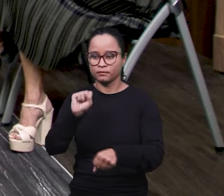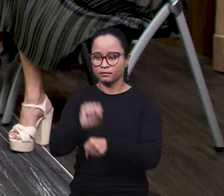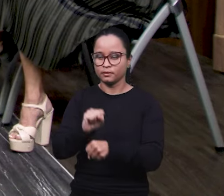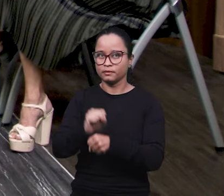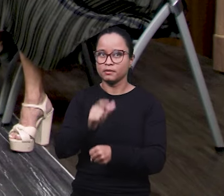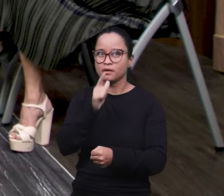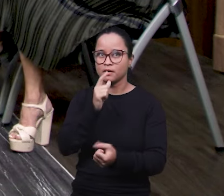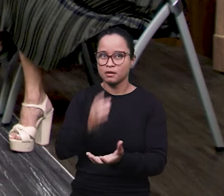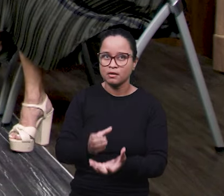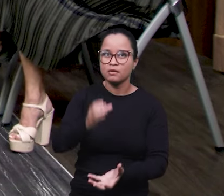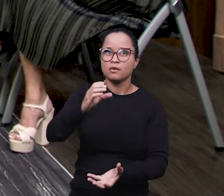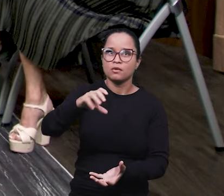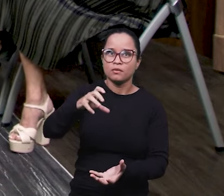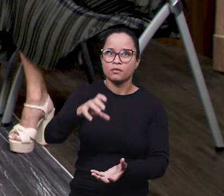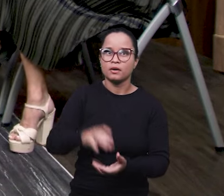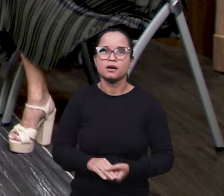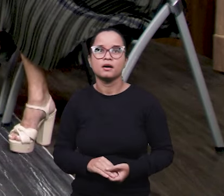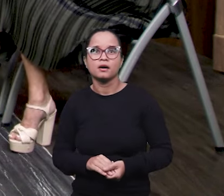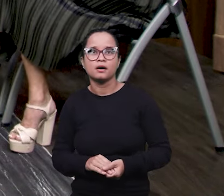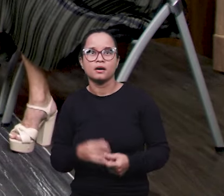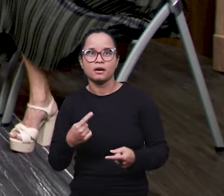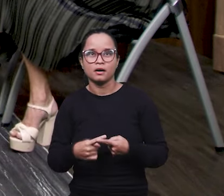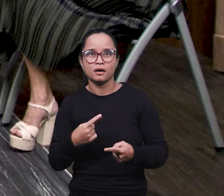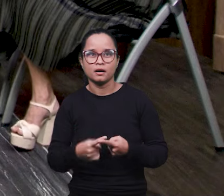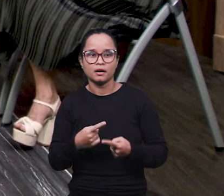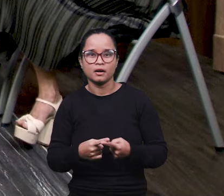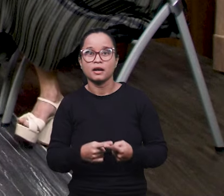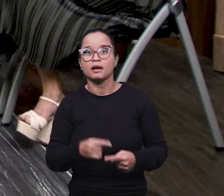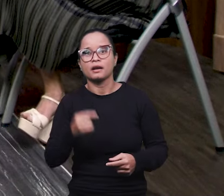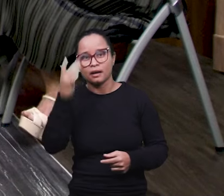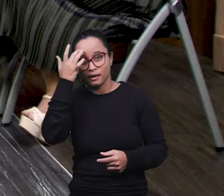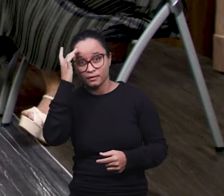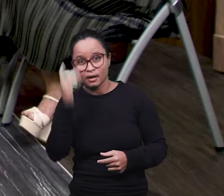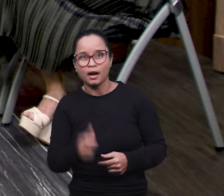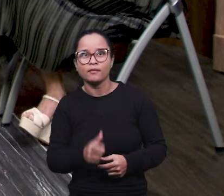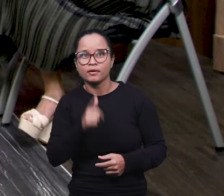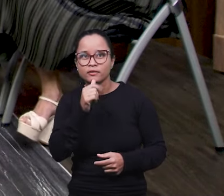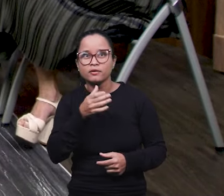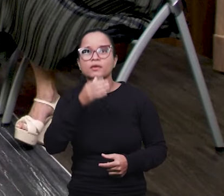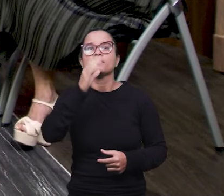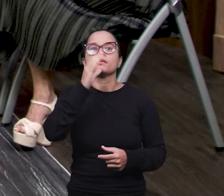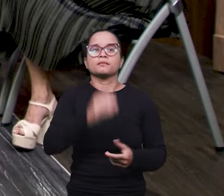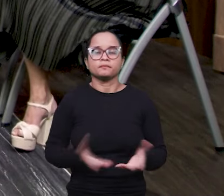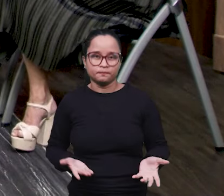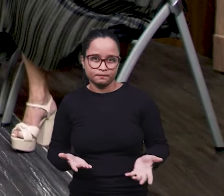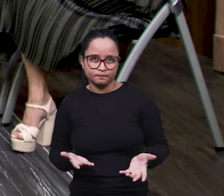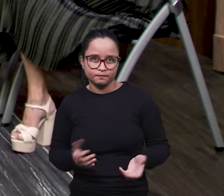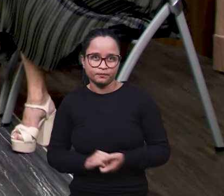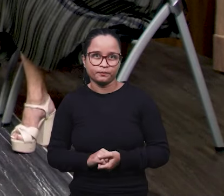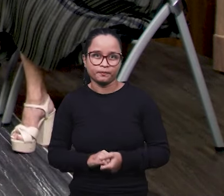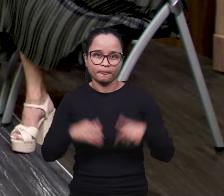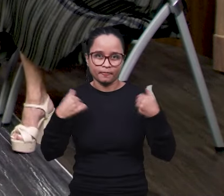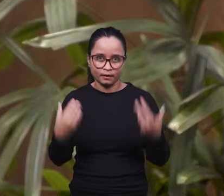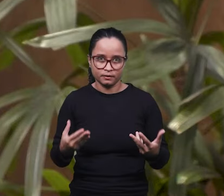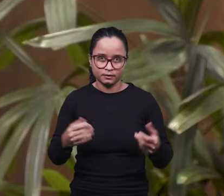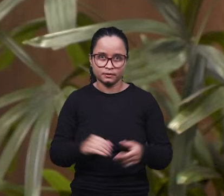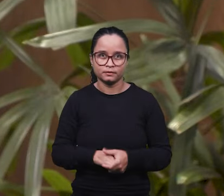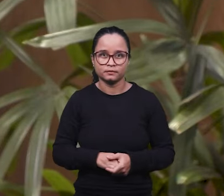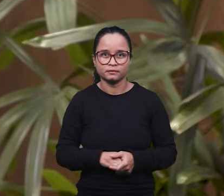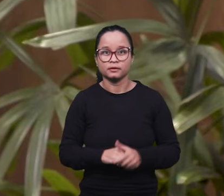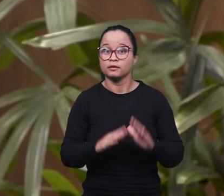uma mãe muito melhor para ele porque ele achava que a gente bebia muita água é assim mas a Vitória traz isso né que estando em uma